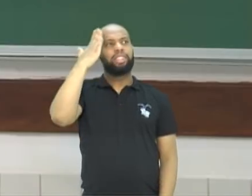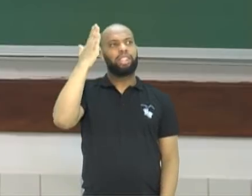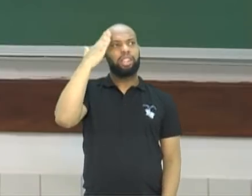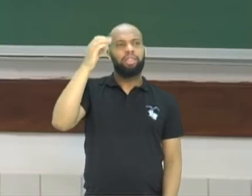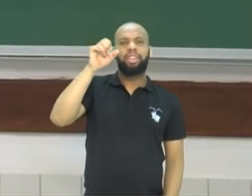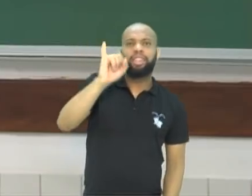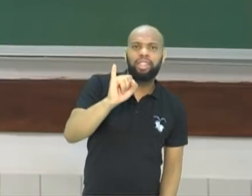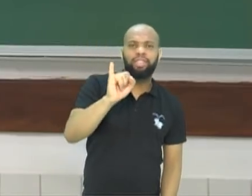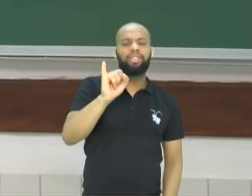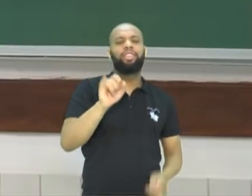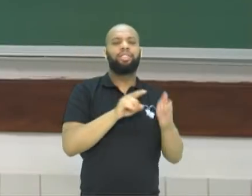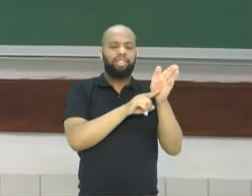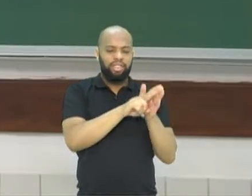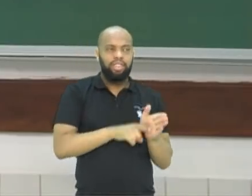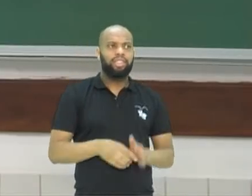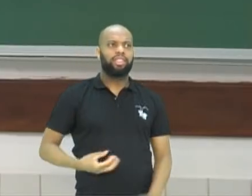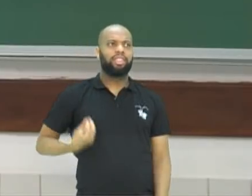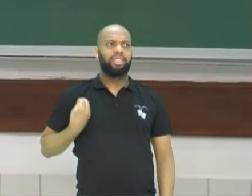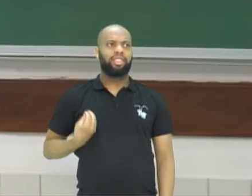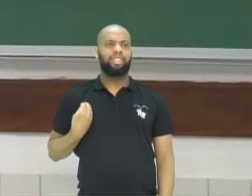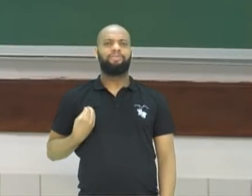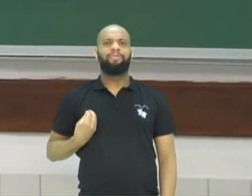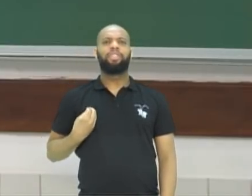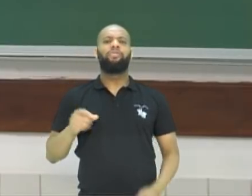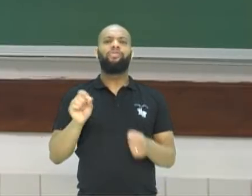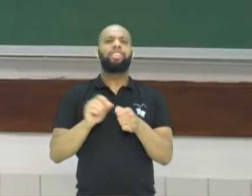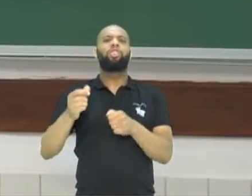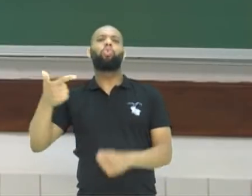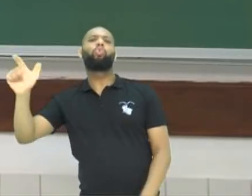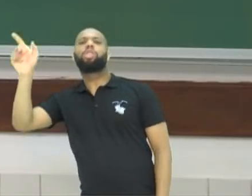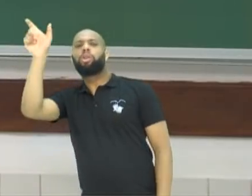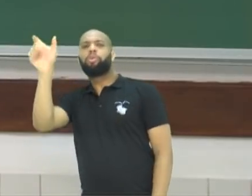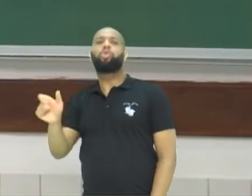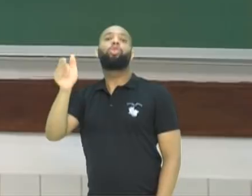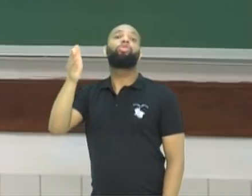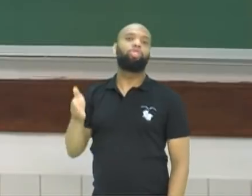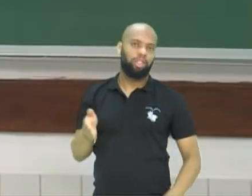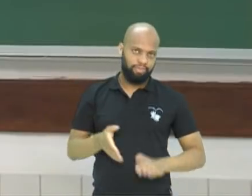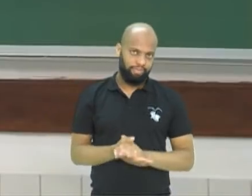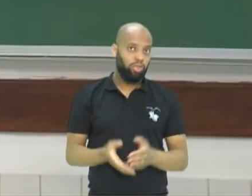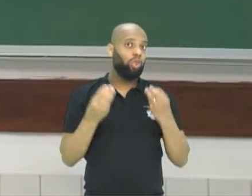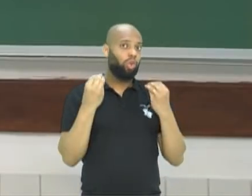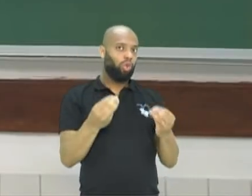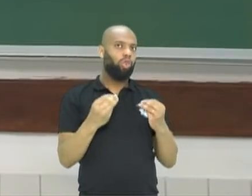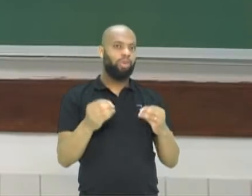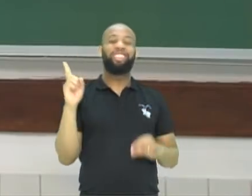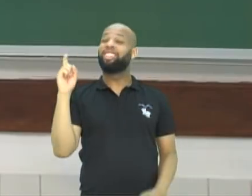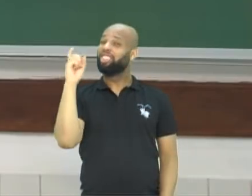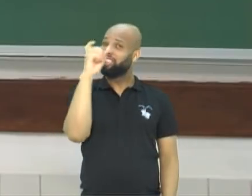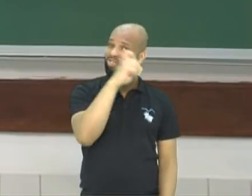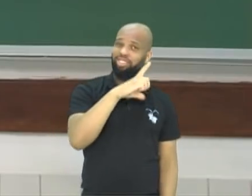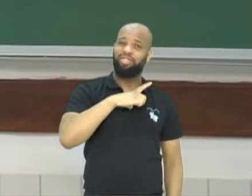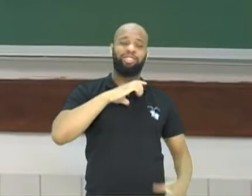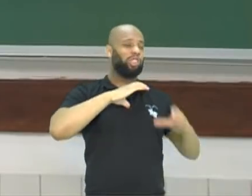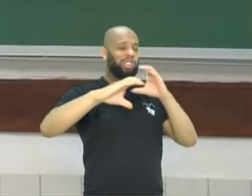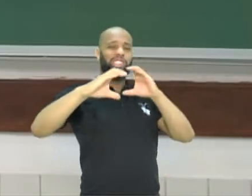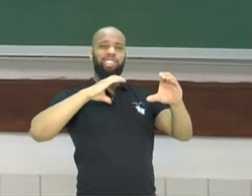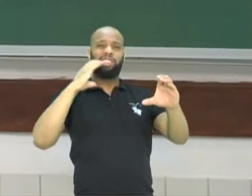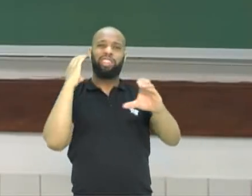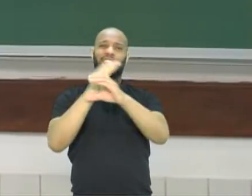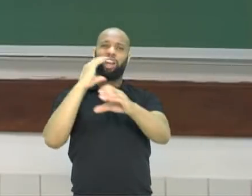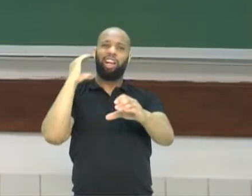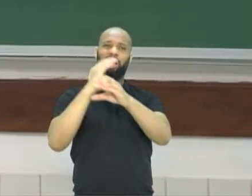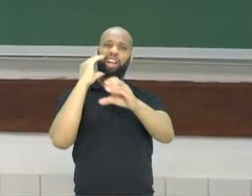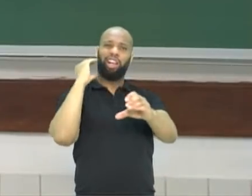se aquilo que ele estava pesquisando já não estava sendo feito por outra pessoa? Então era muito difícil, a comunicação era muito